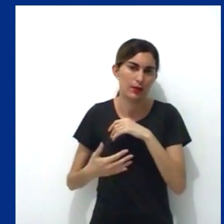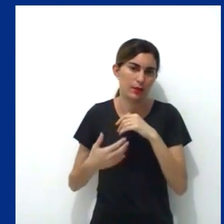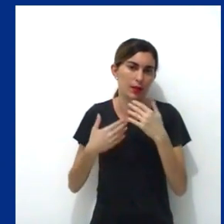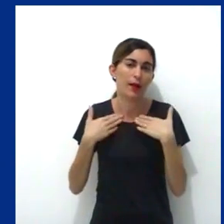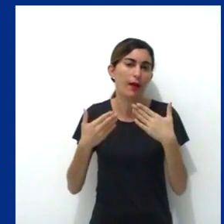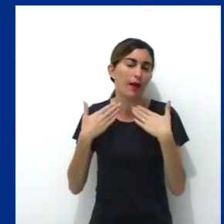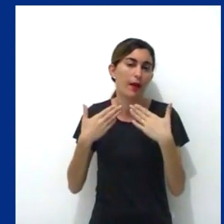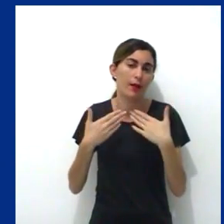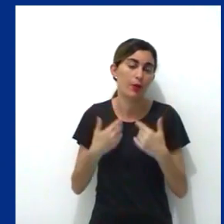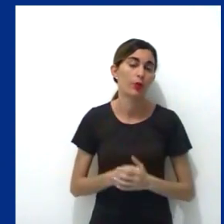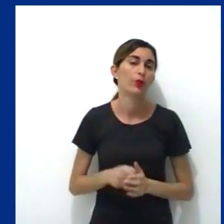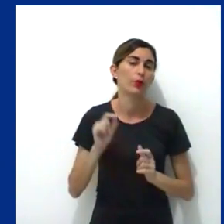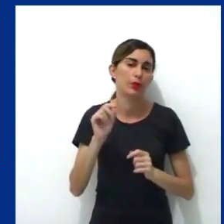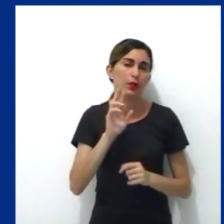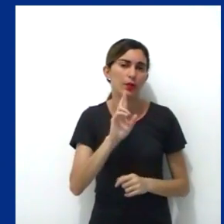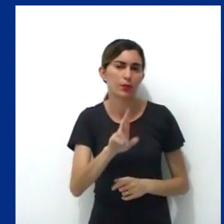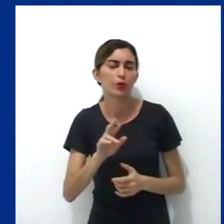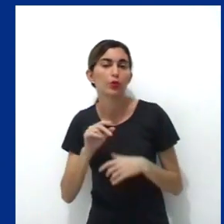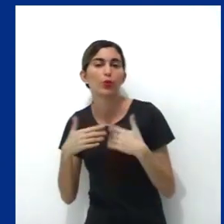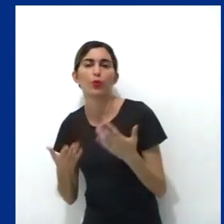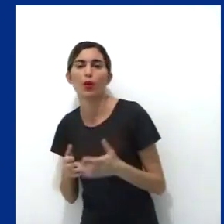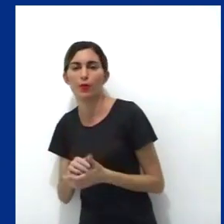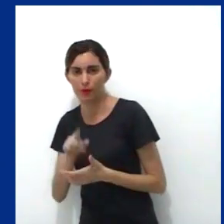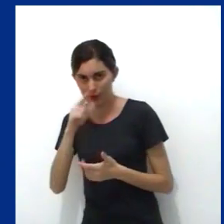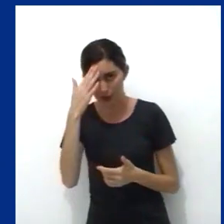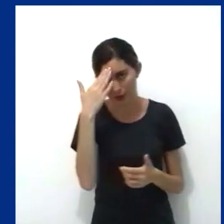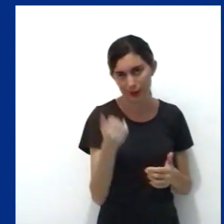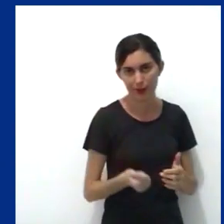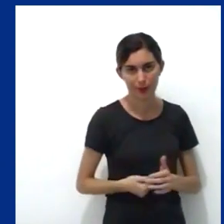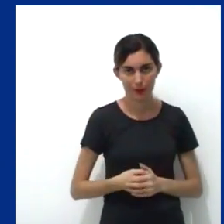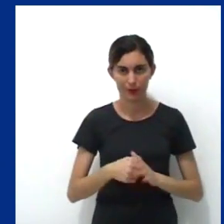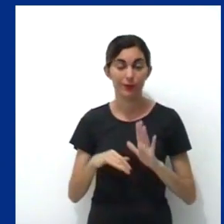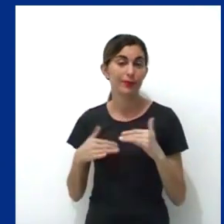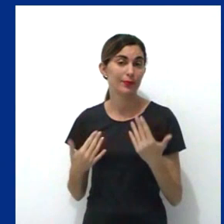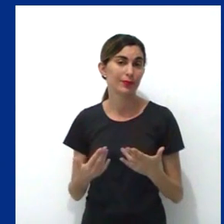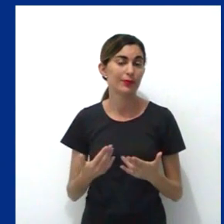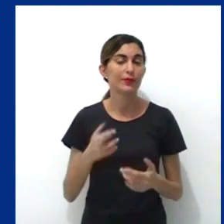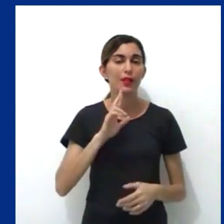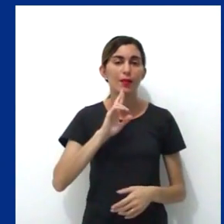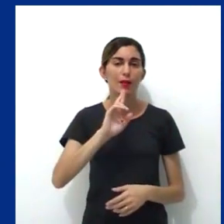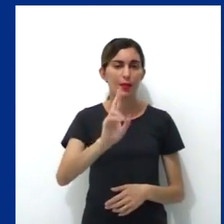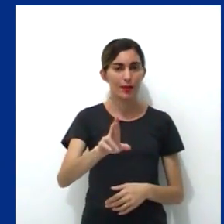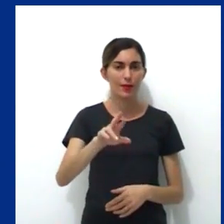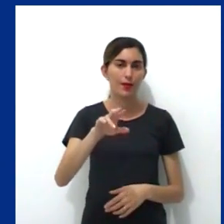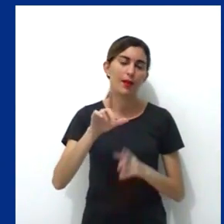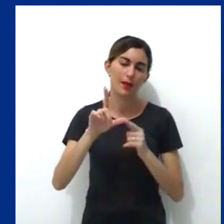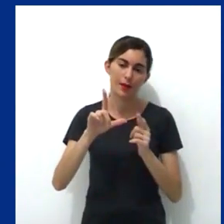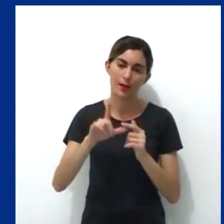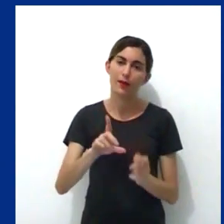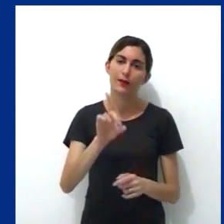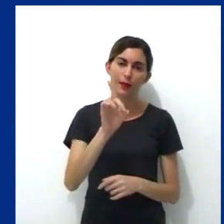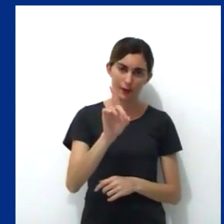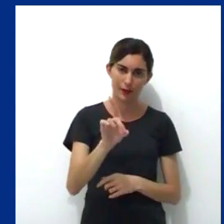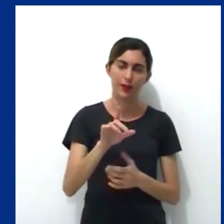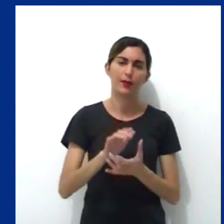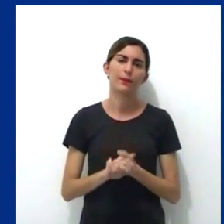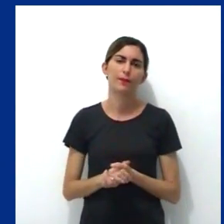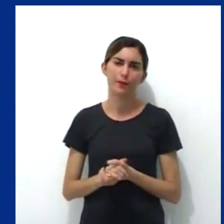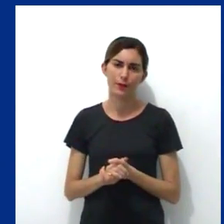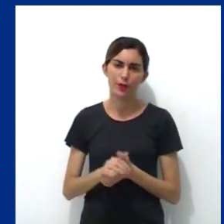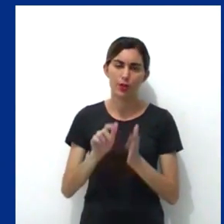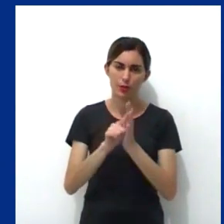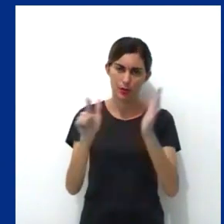de que existe a perda de calor. Quando ele usa o jornal para se cobrir, ele está impedindo